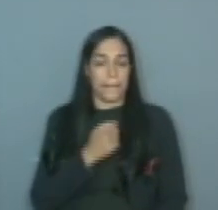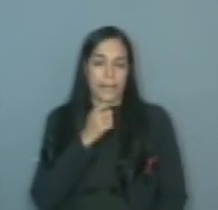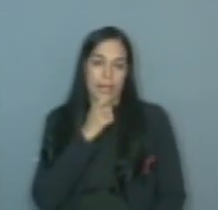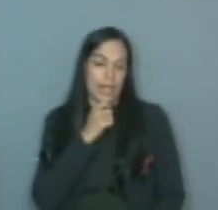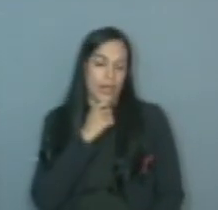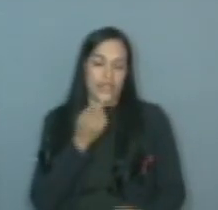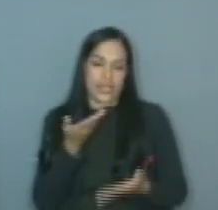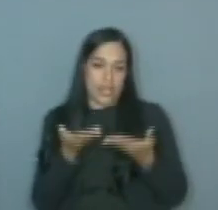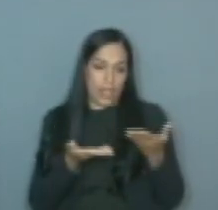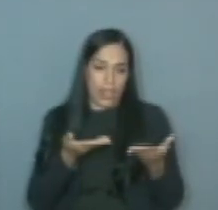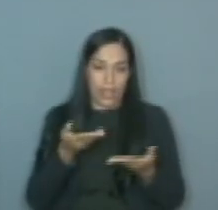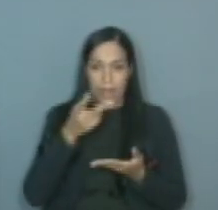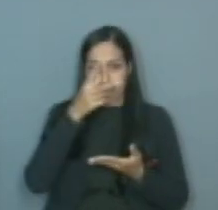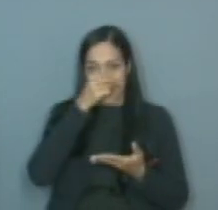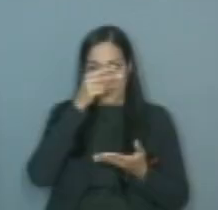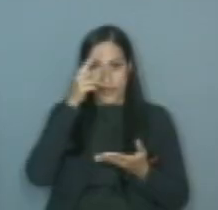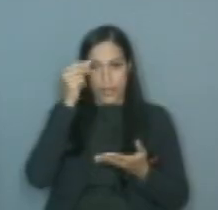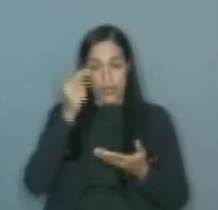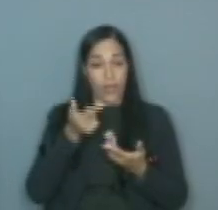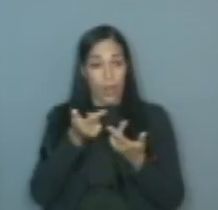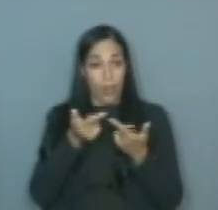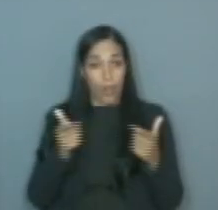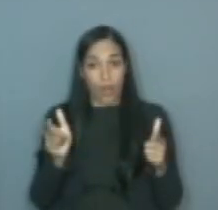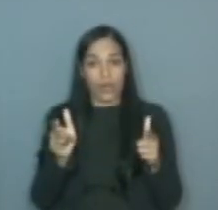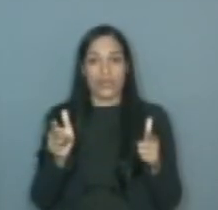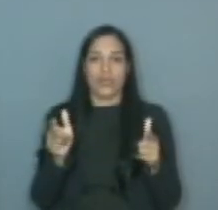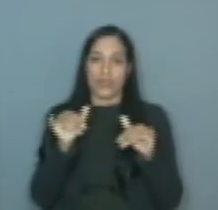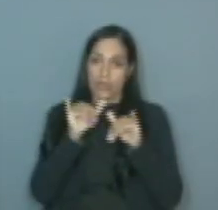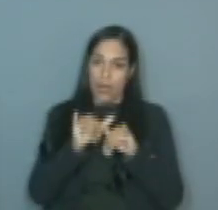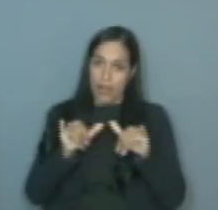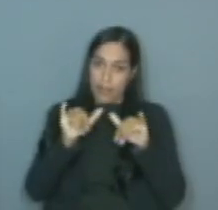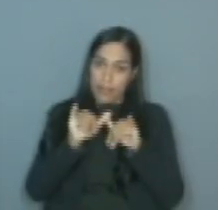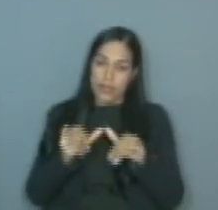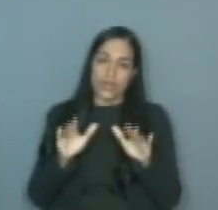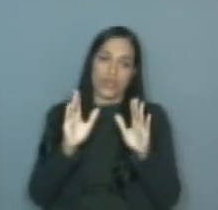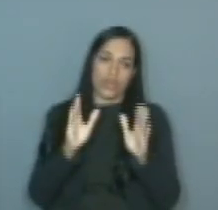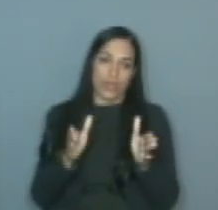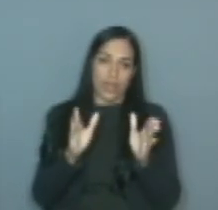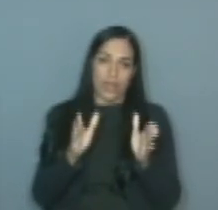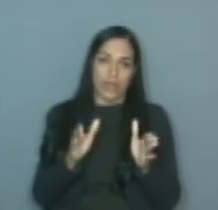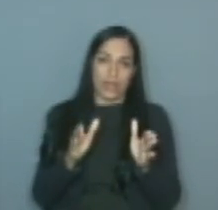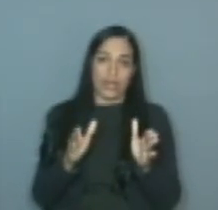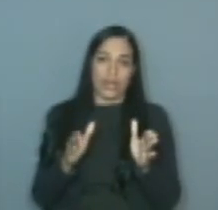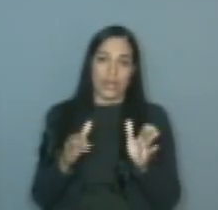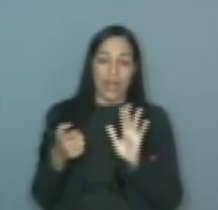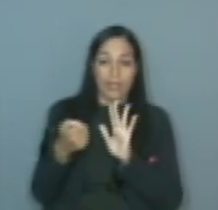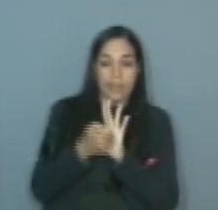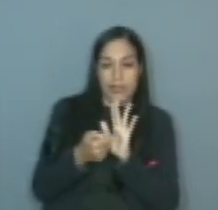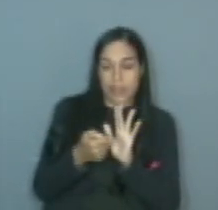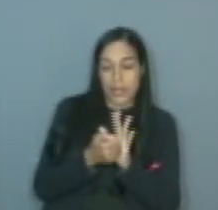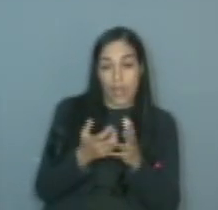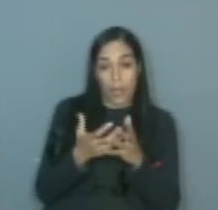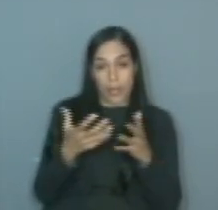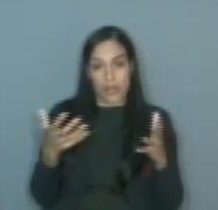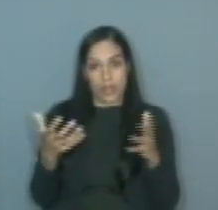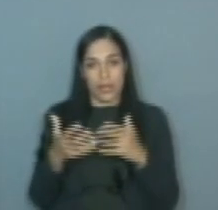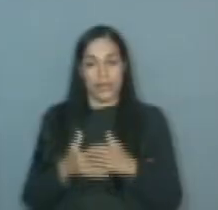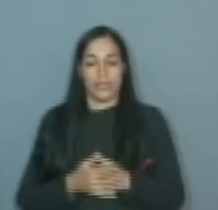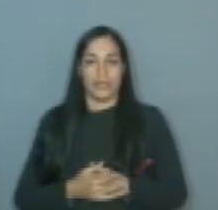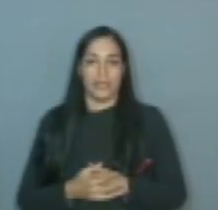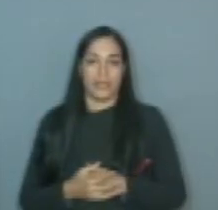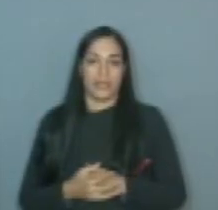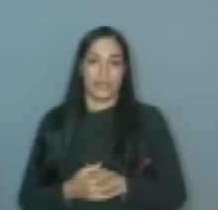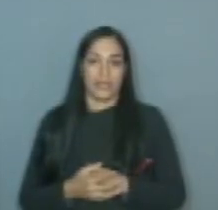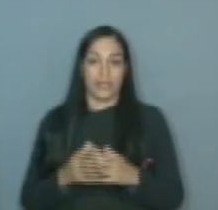prefeitura. Outros, o recado fica dado, senhor prefeito. A pressão só vai aumentar daqui para frente.